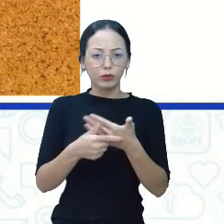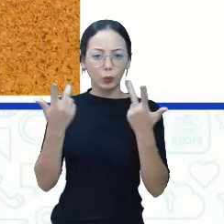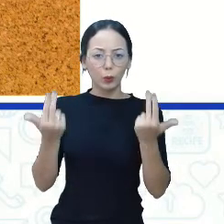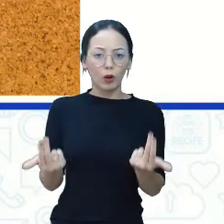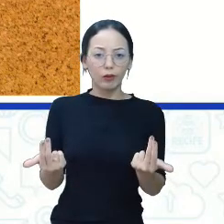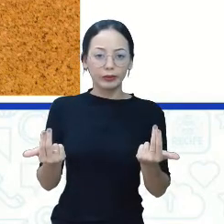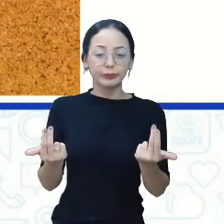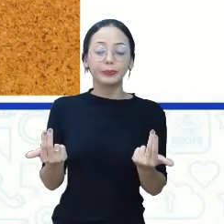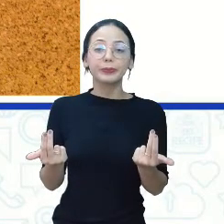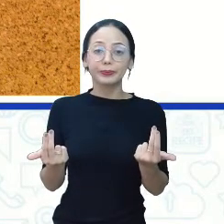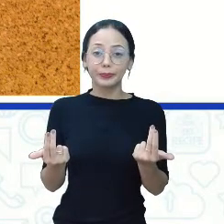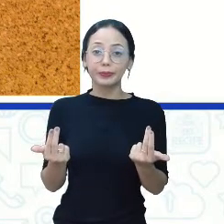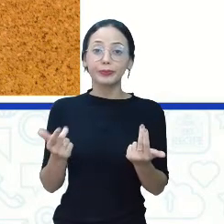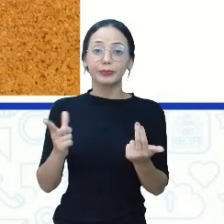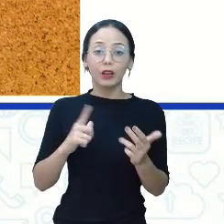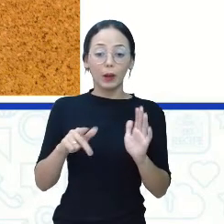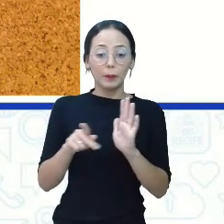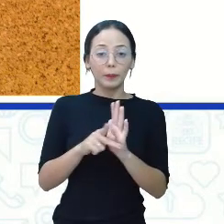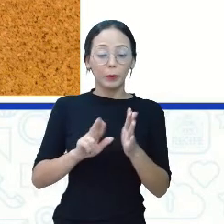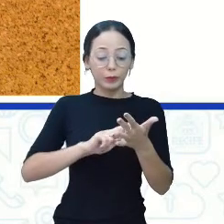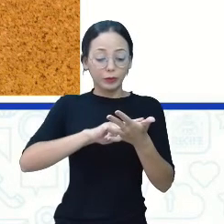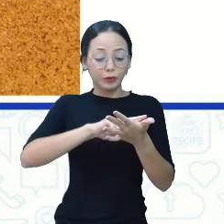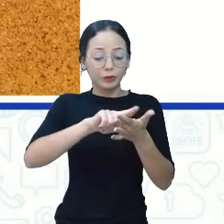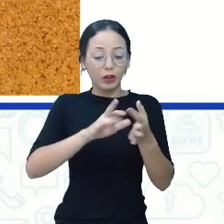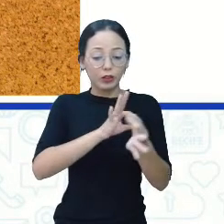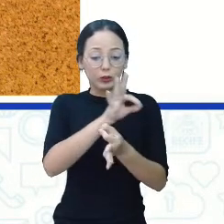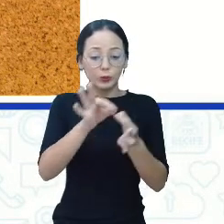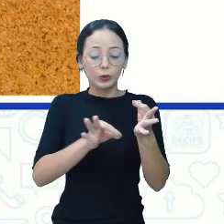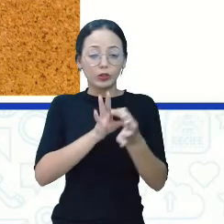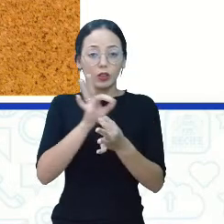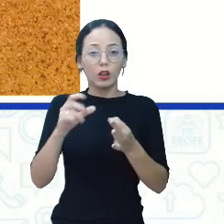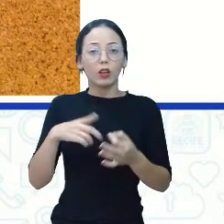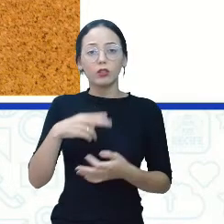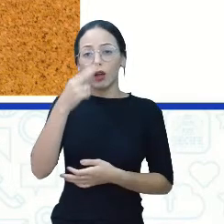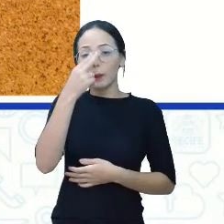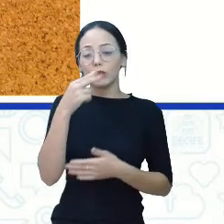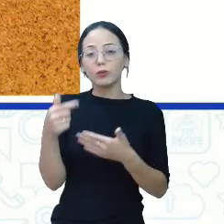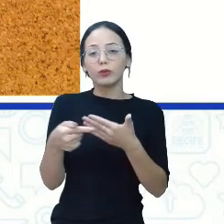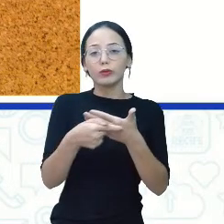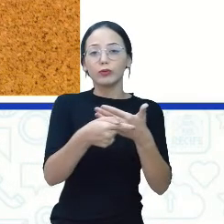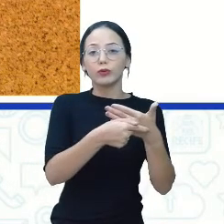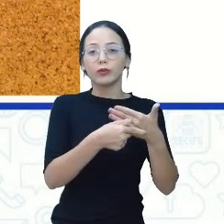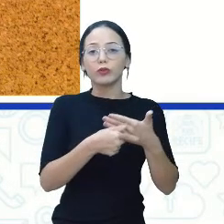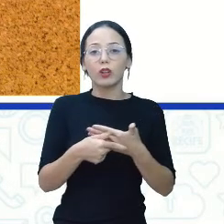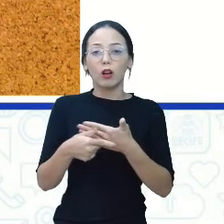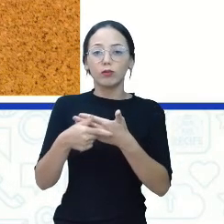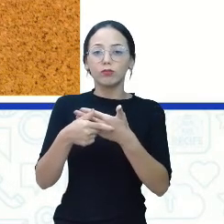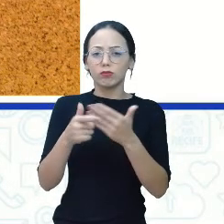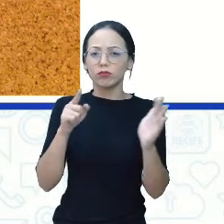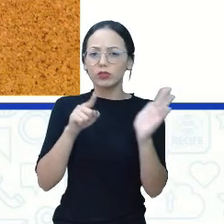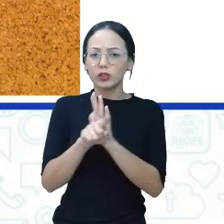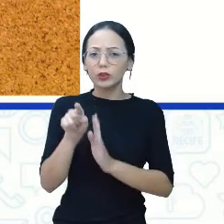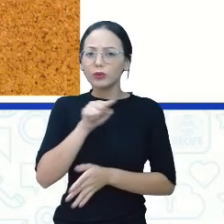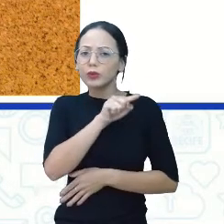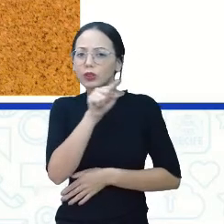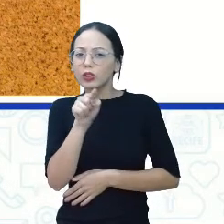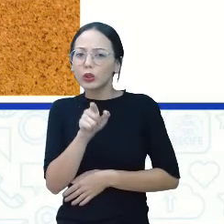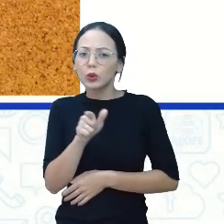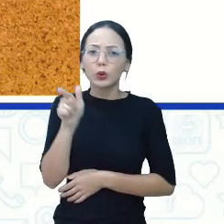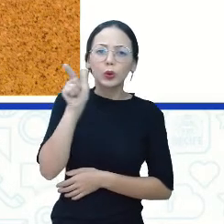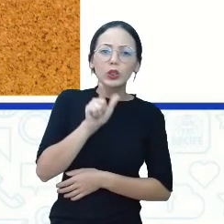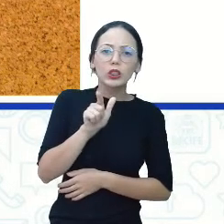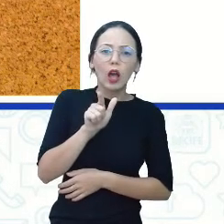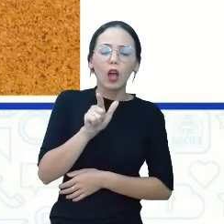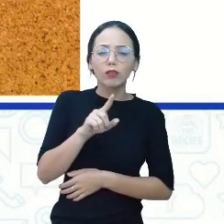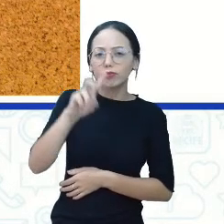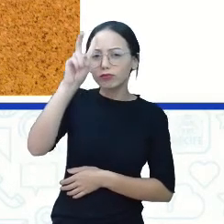função? Então, é um conjunto de células semelhantes que realizam a mesma função. Será que vocês